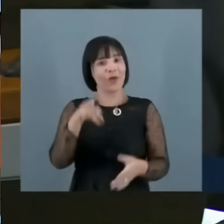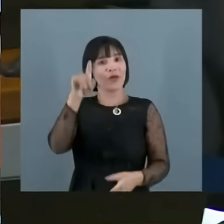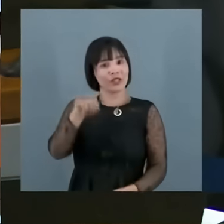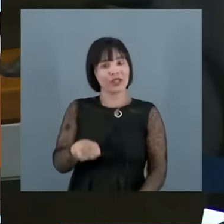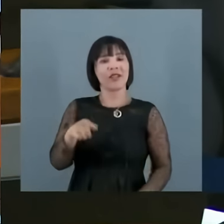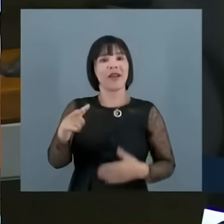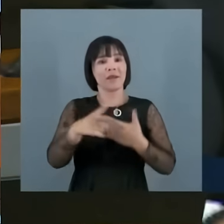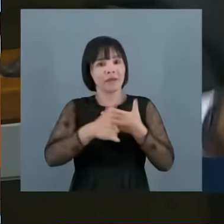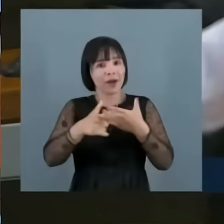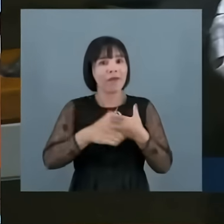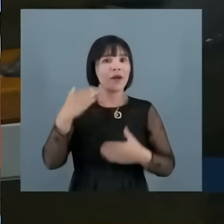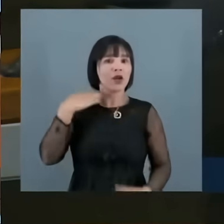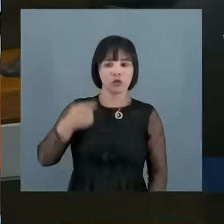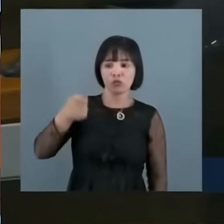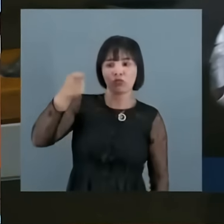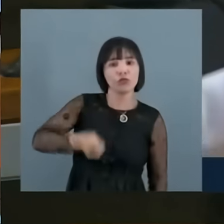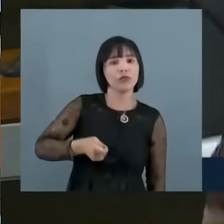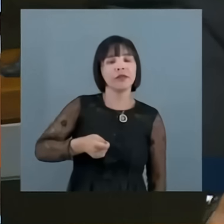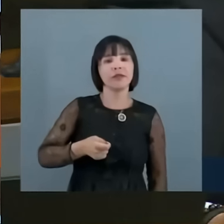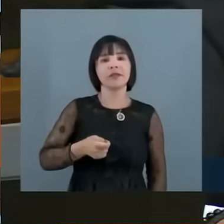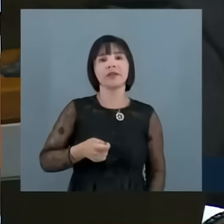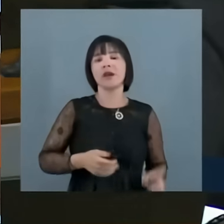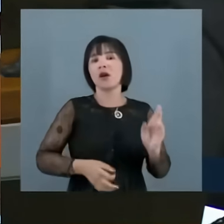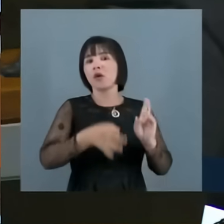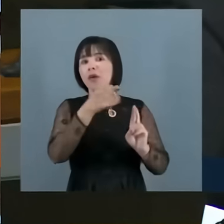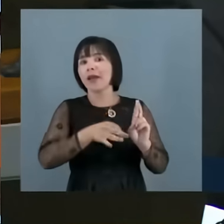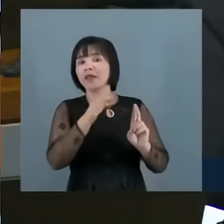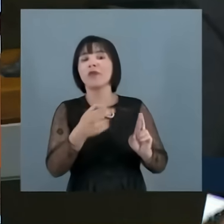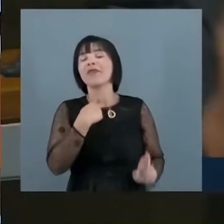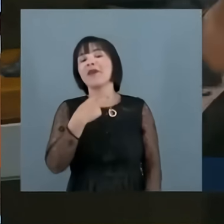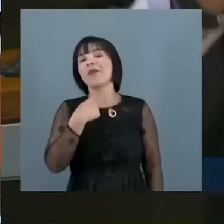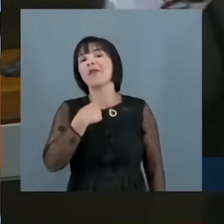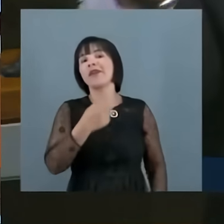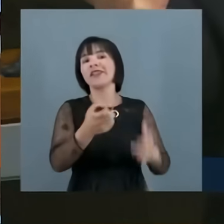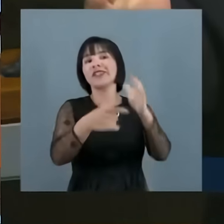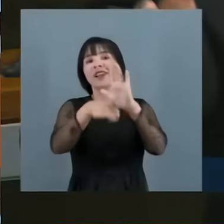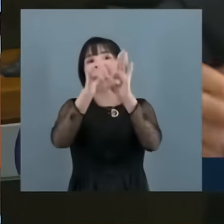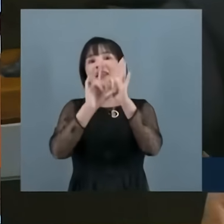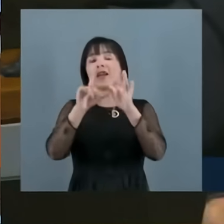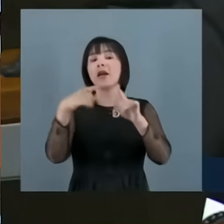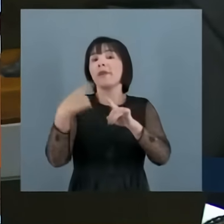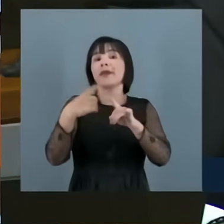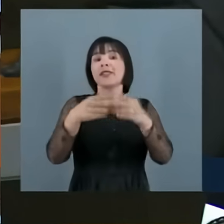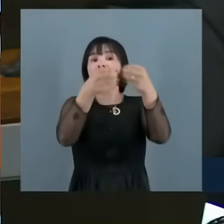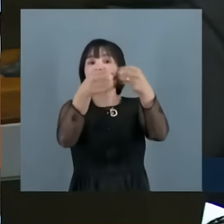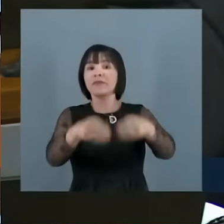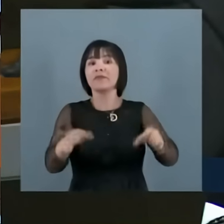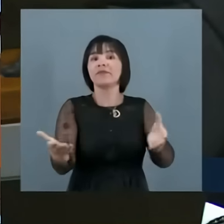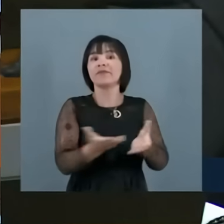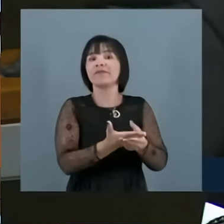juiz. O relator não pode antecipar, para não viciar o processo.